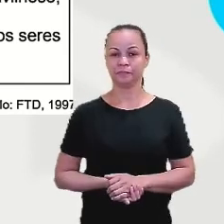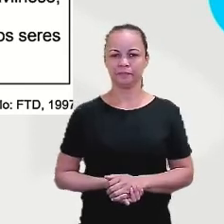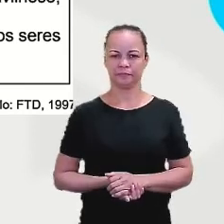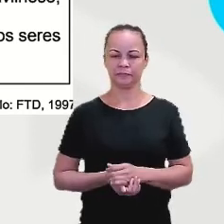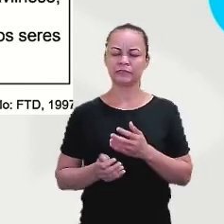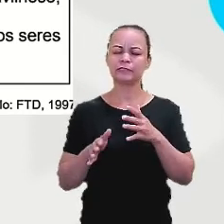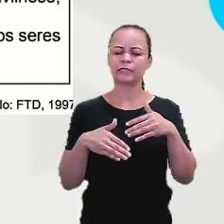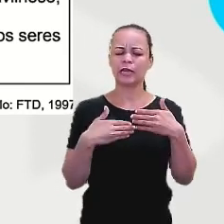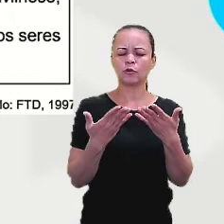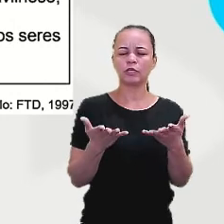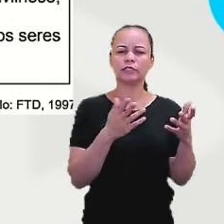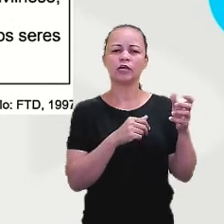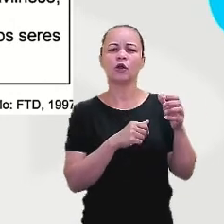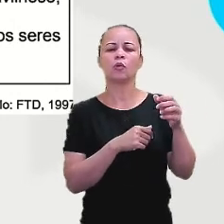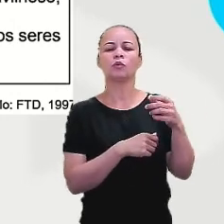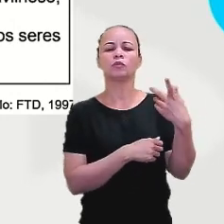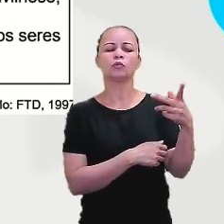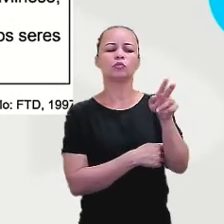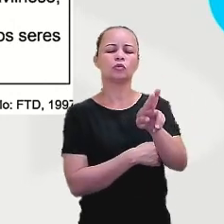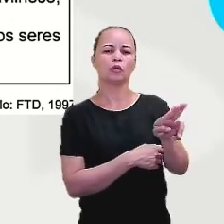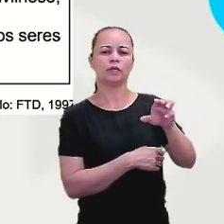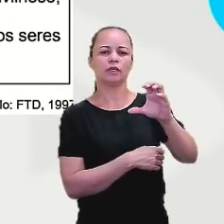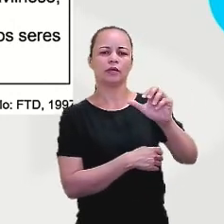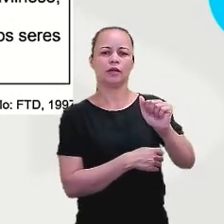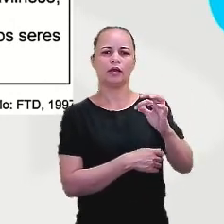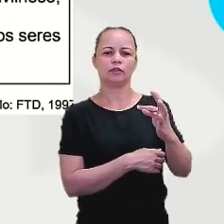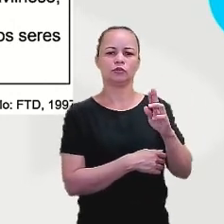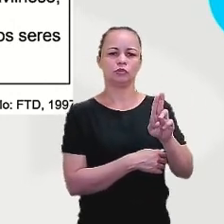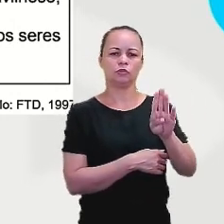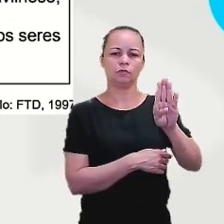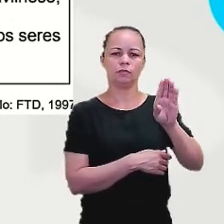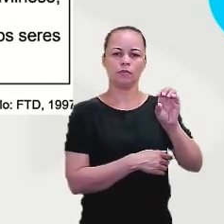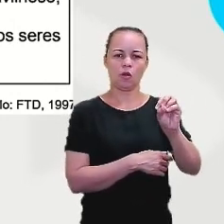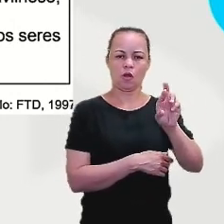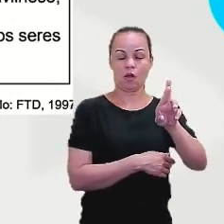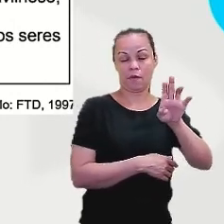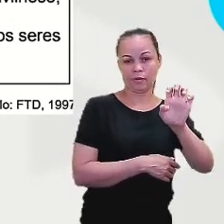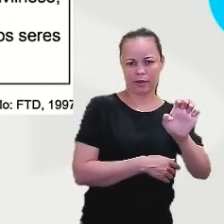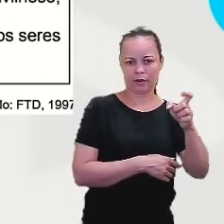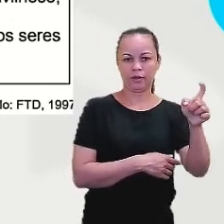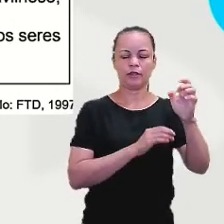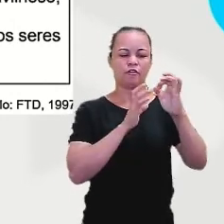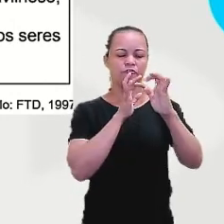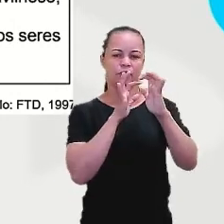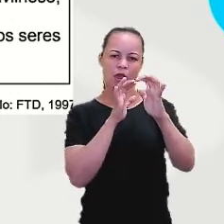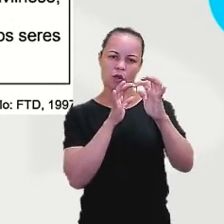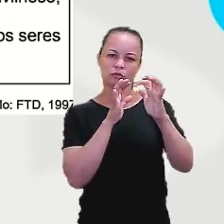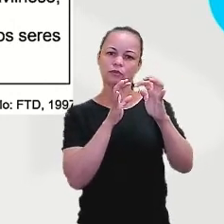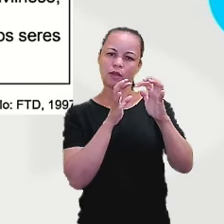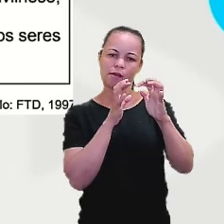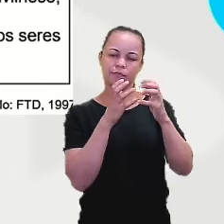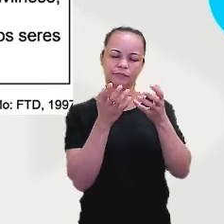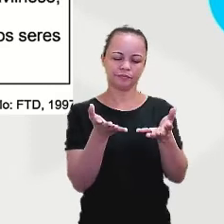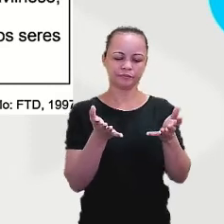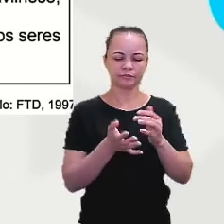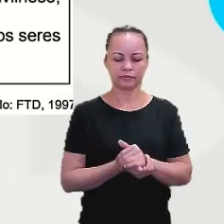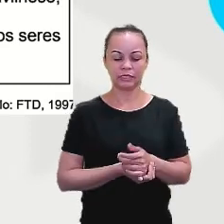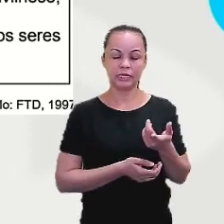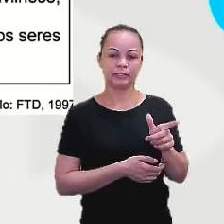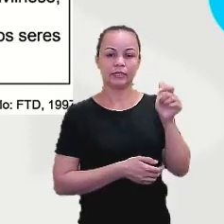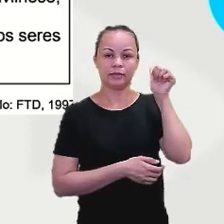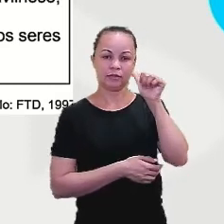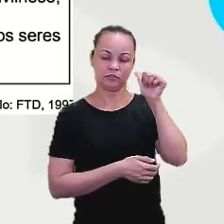Deram-lhe então o nome de Catu-Boré, flauta encantada. Entre as moças, a bela